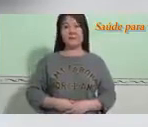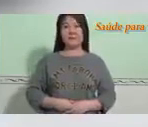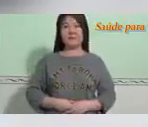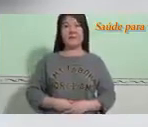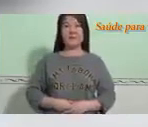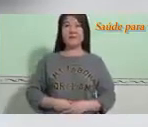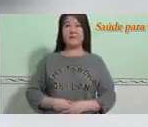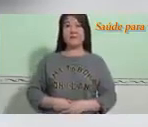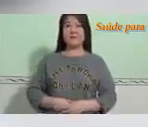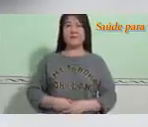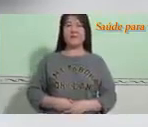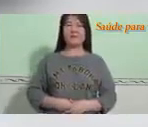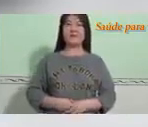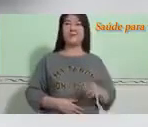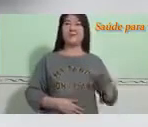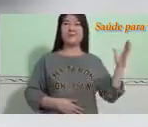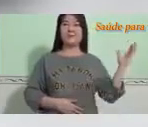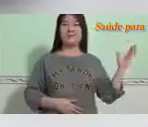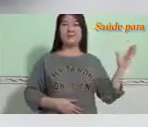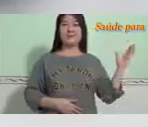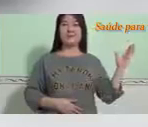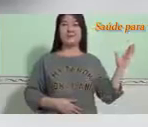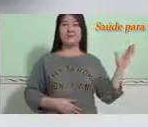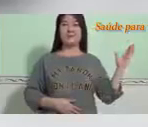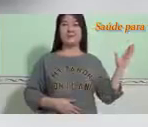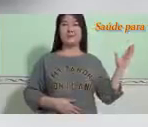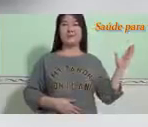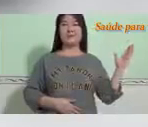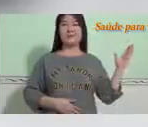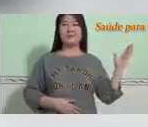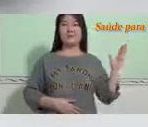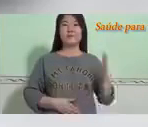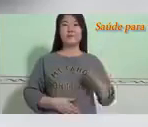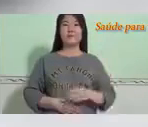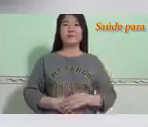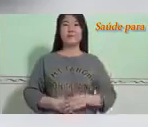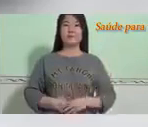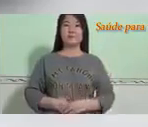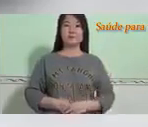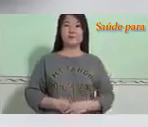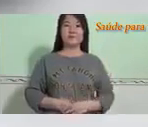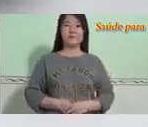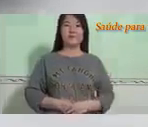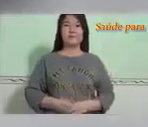PANCADANASCOSTLAS, esta é a principal causa de dor nas costelas, que vírgula normalmente vírgula